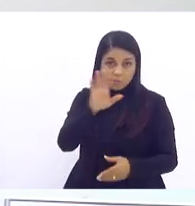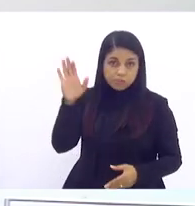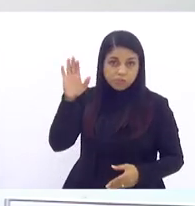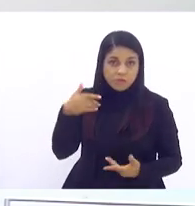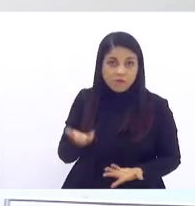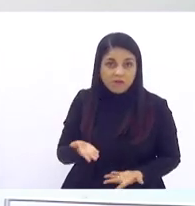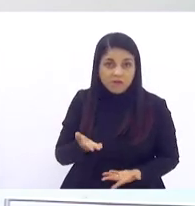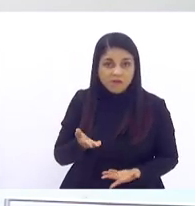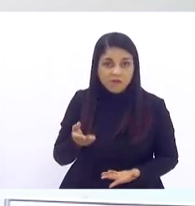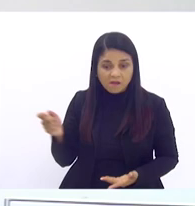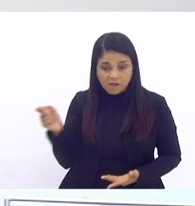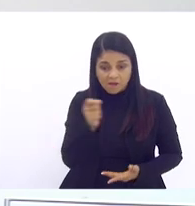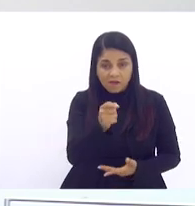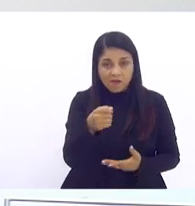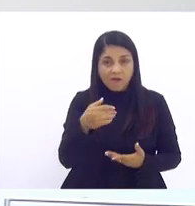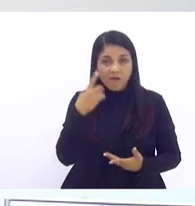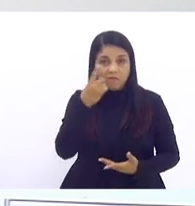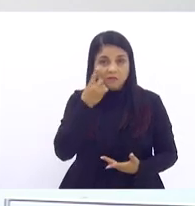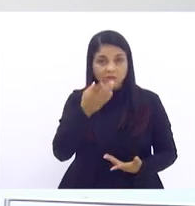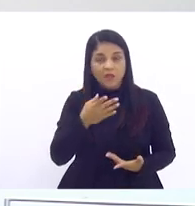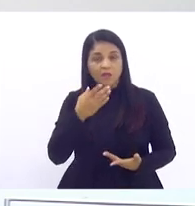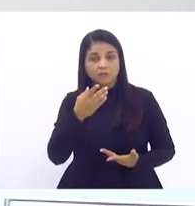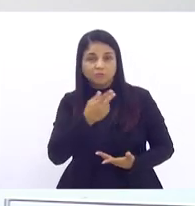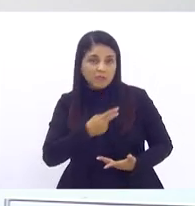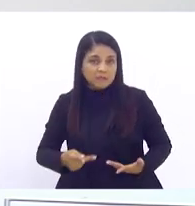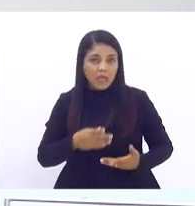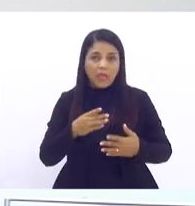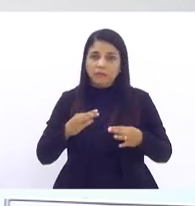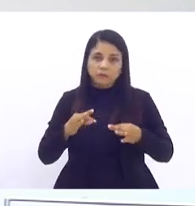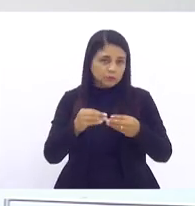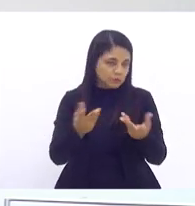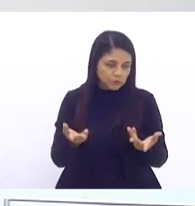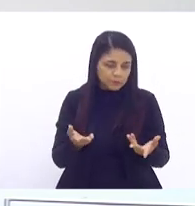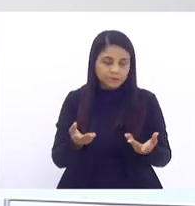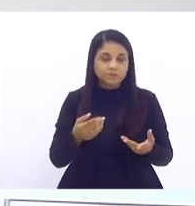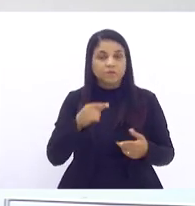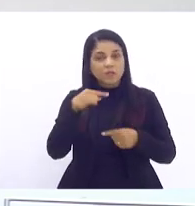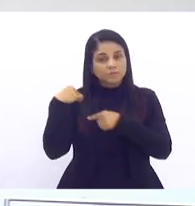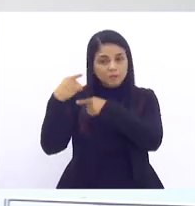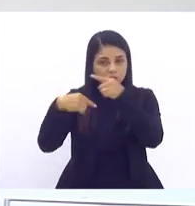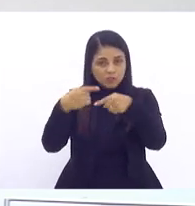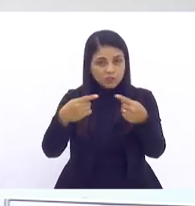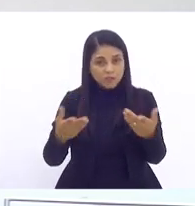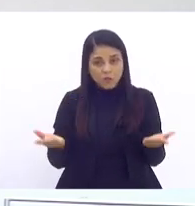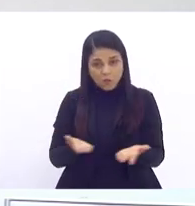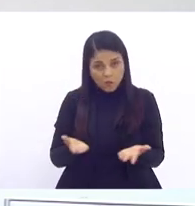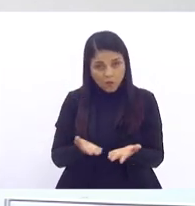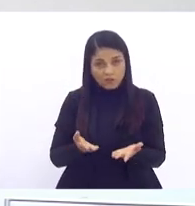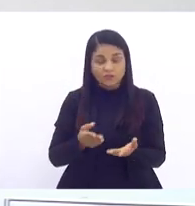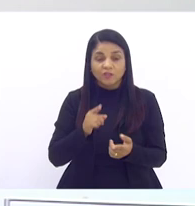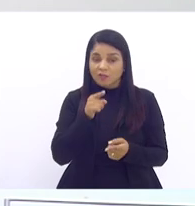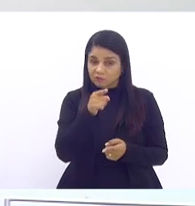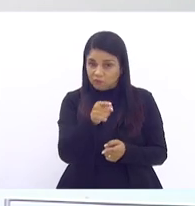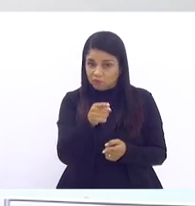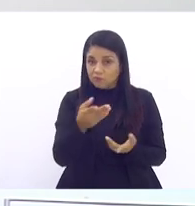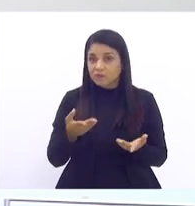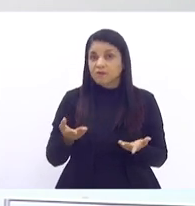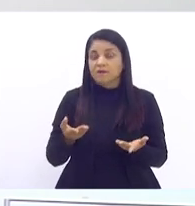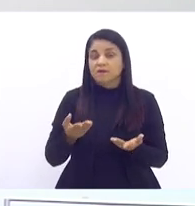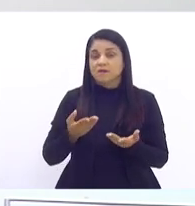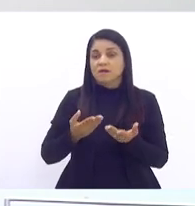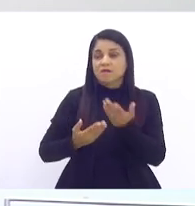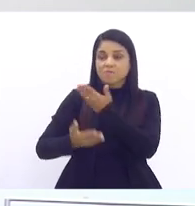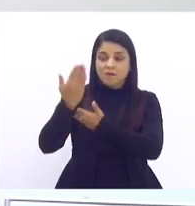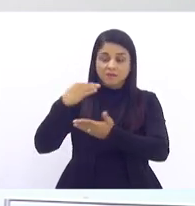eu quero aqui estimular a sua geração que já foi a minha no passado e é que só dos meus filhos que vocês possam inclusive